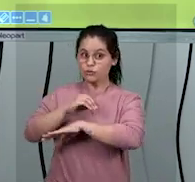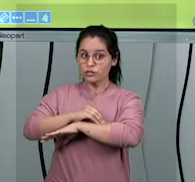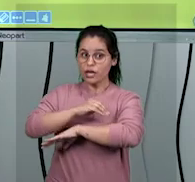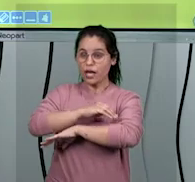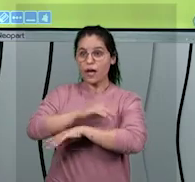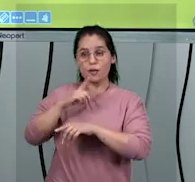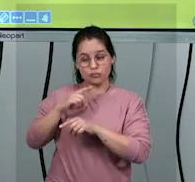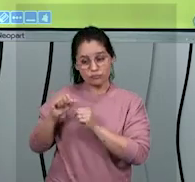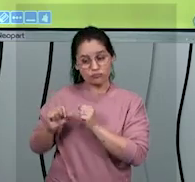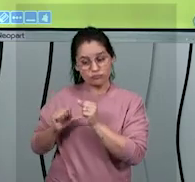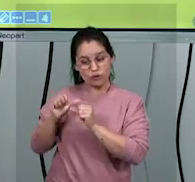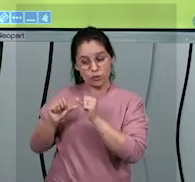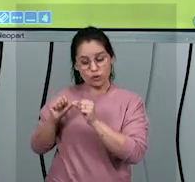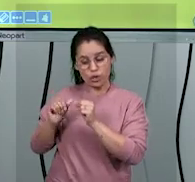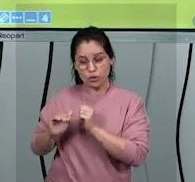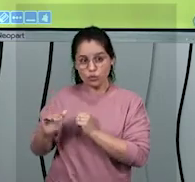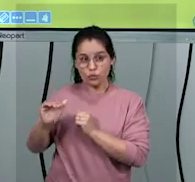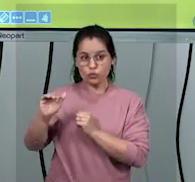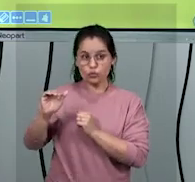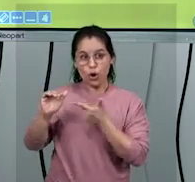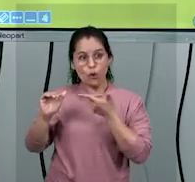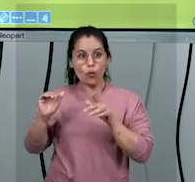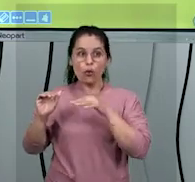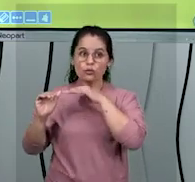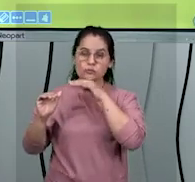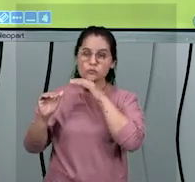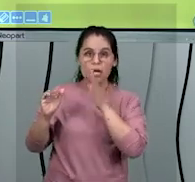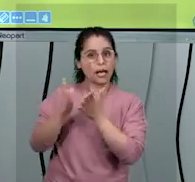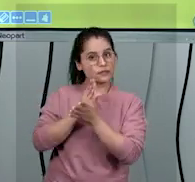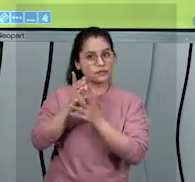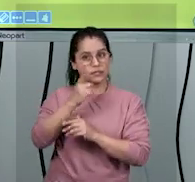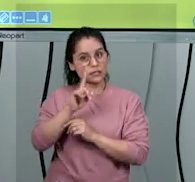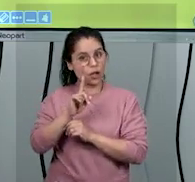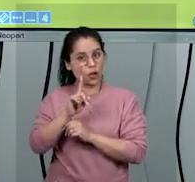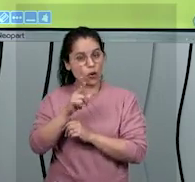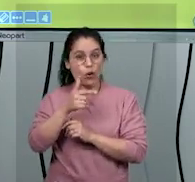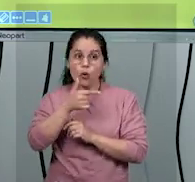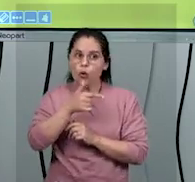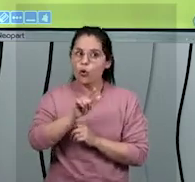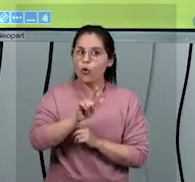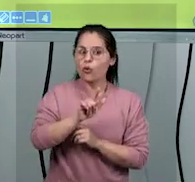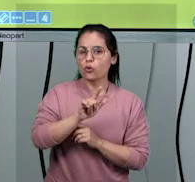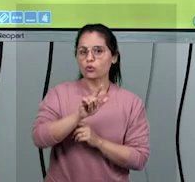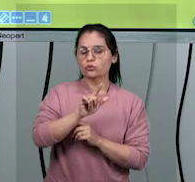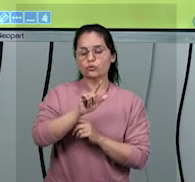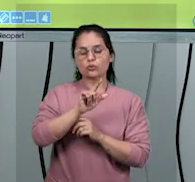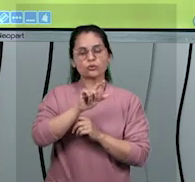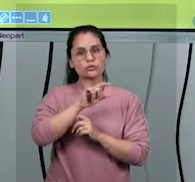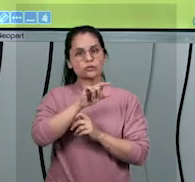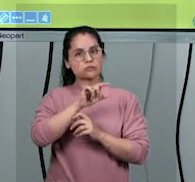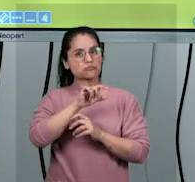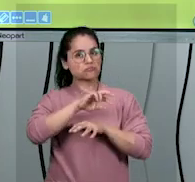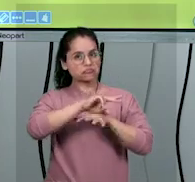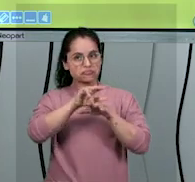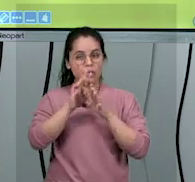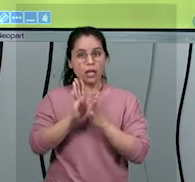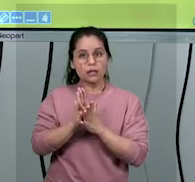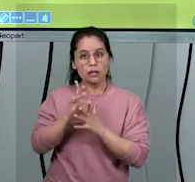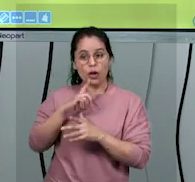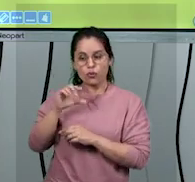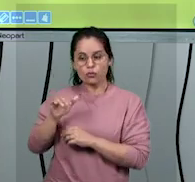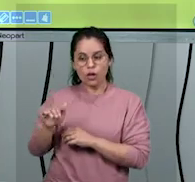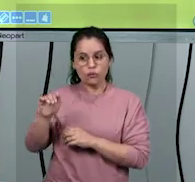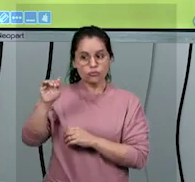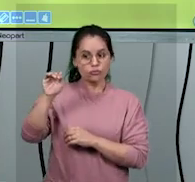uma metamorfose, mas outros animais podem não passar, outros seres vivos, né, não só animais. Quando o indivíduo